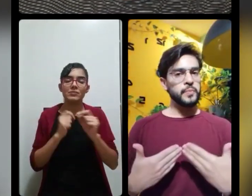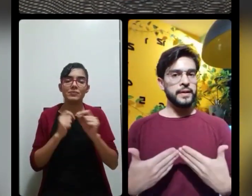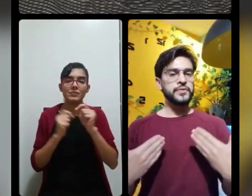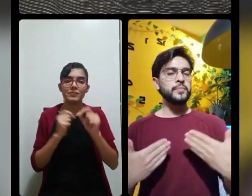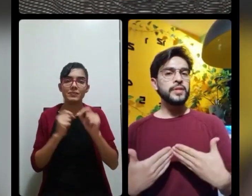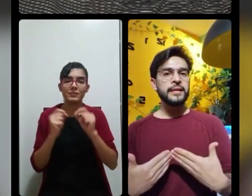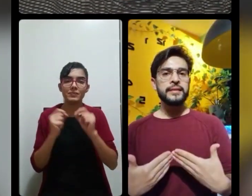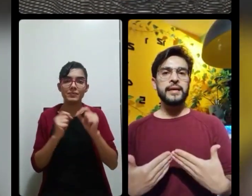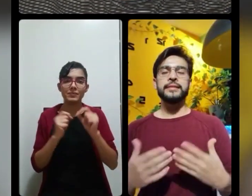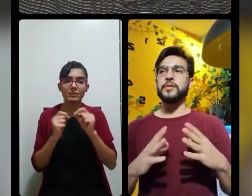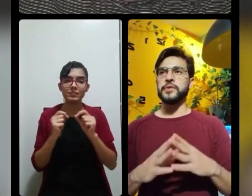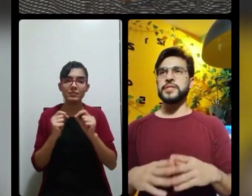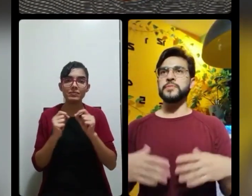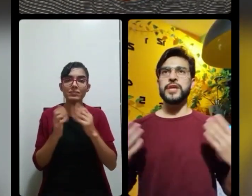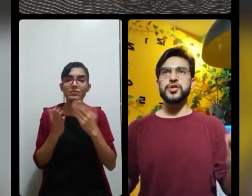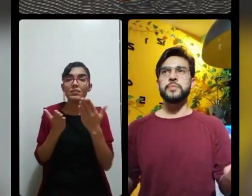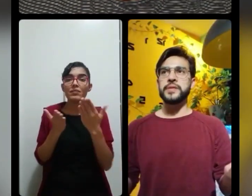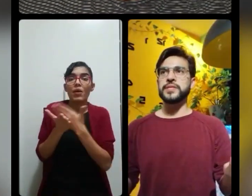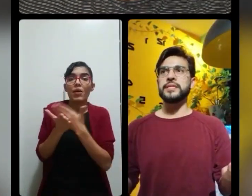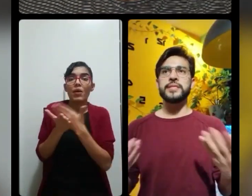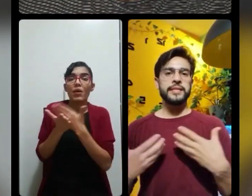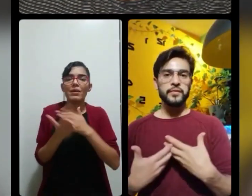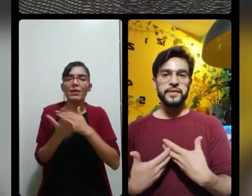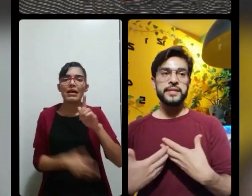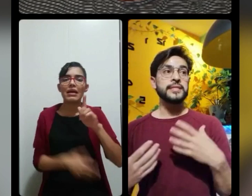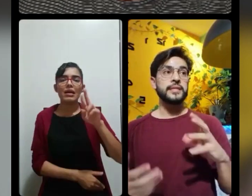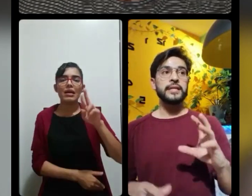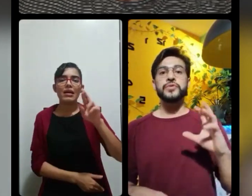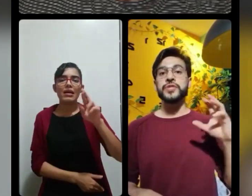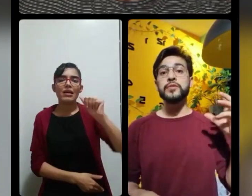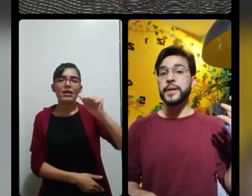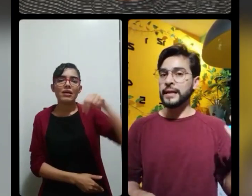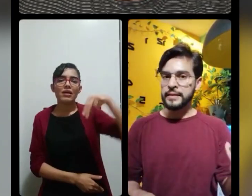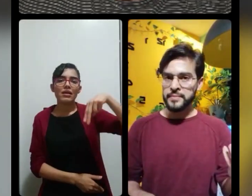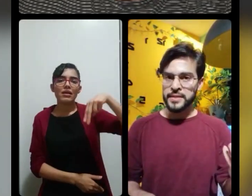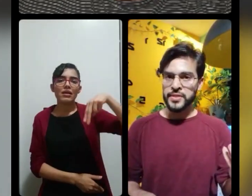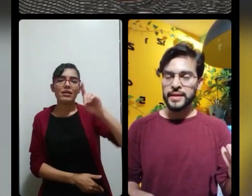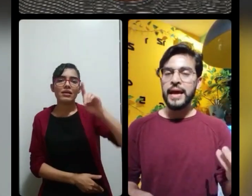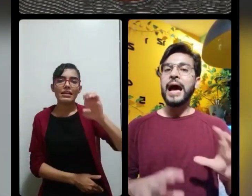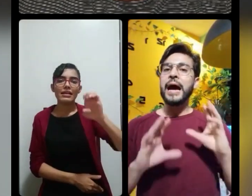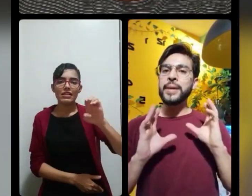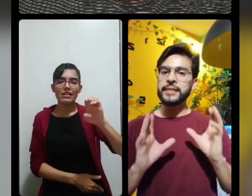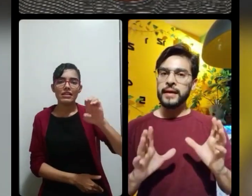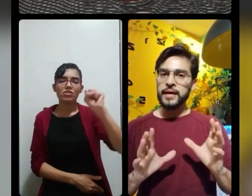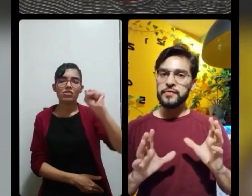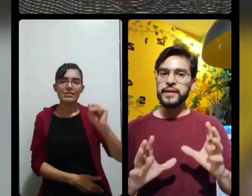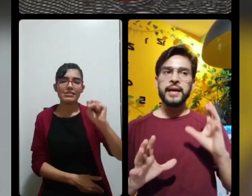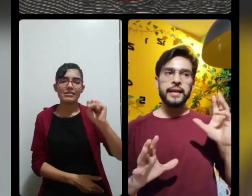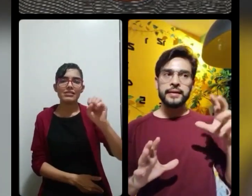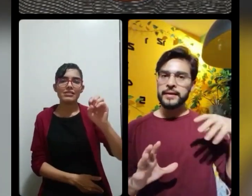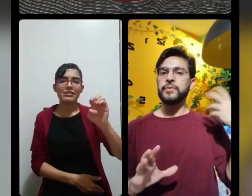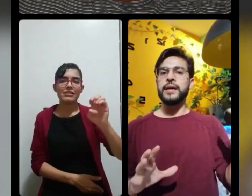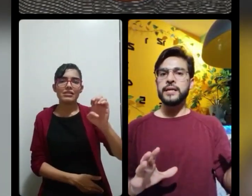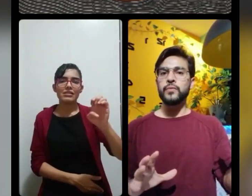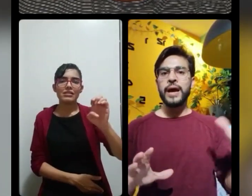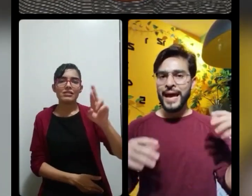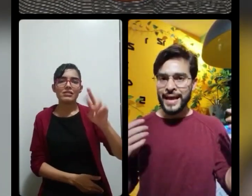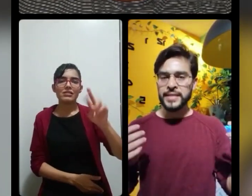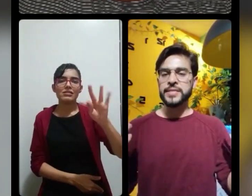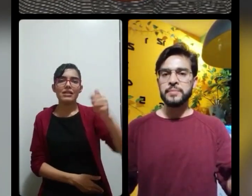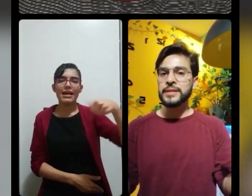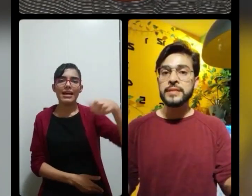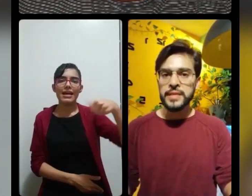entre dois planos de modalidade. Então, por exemplo, se a gente pensar em Sertão Veredas traduzido para Libras, a metáfora ela ganha